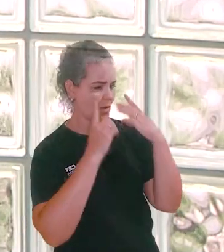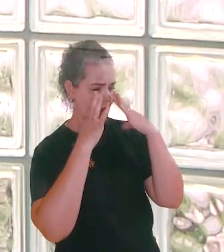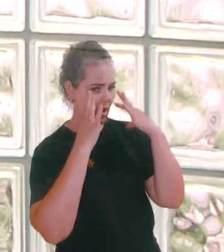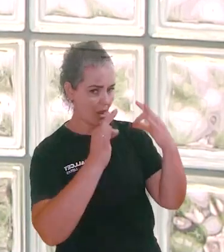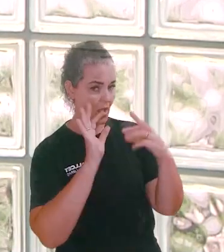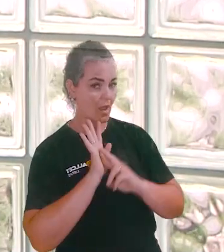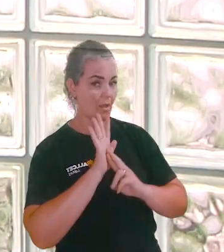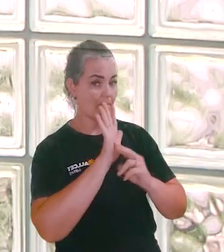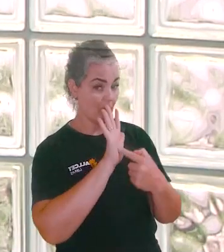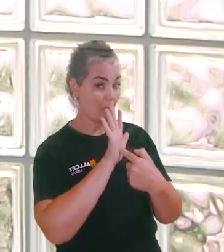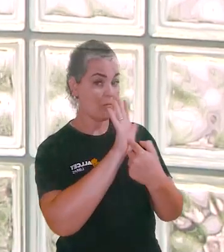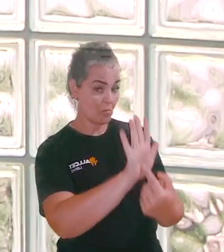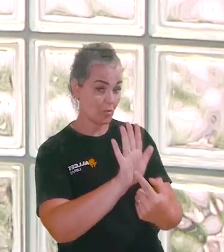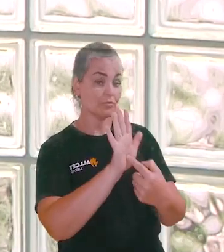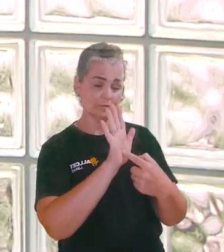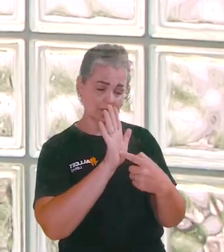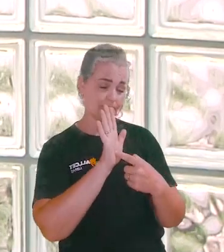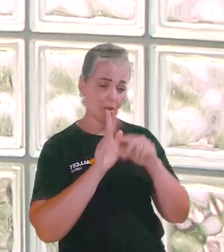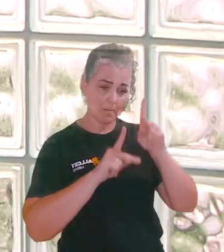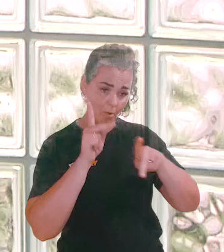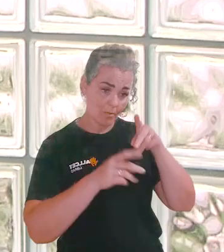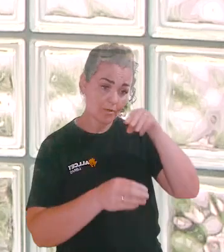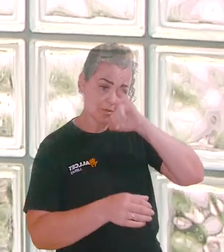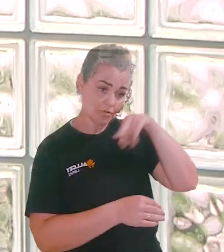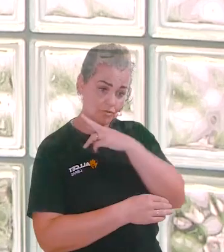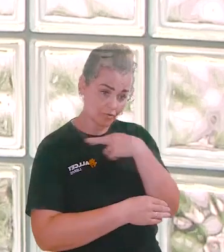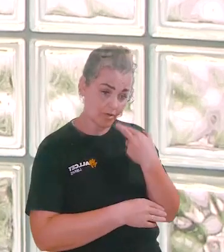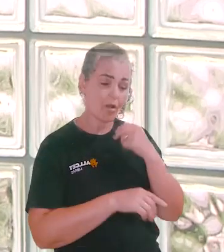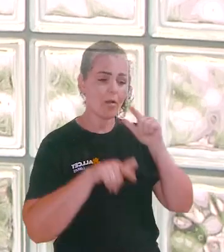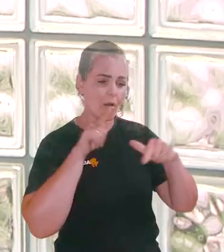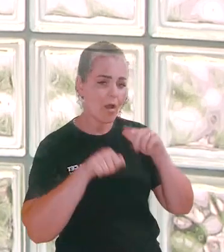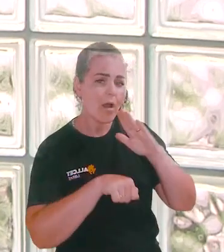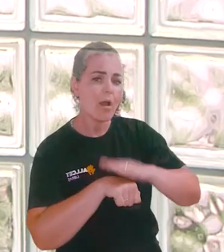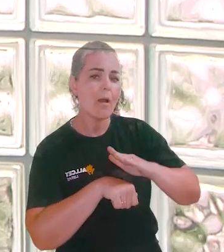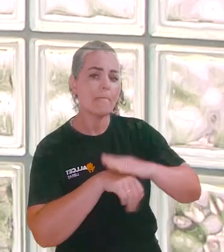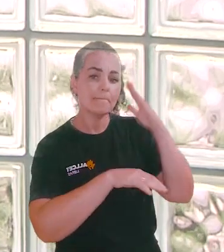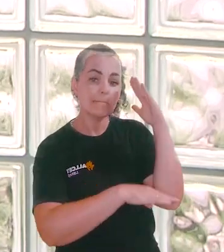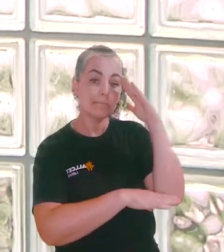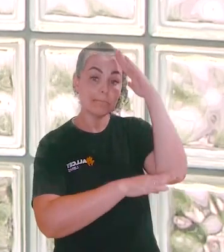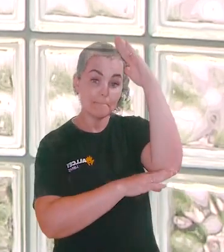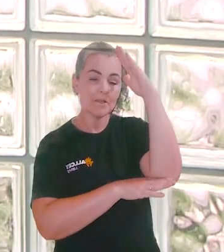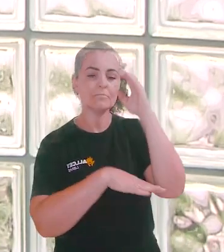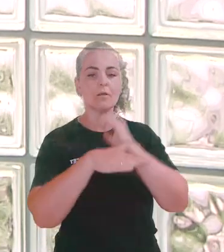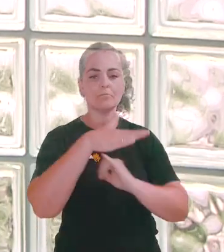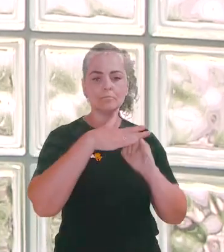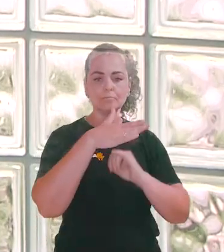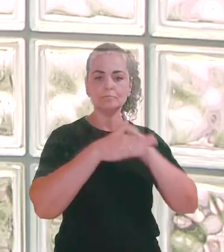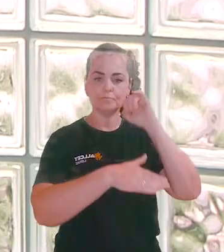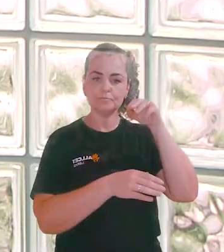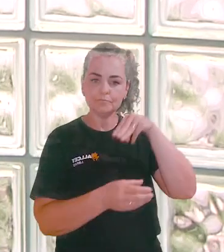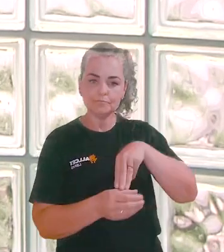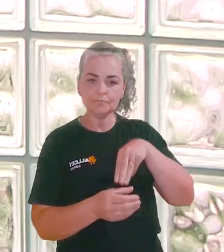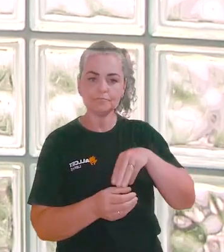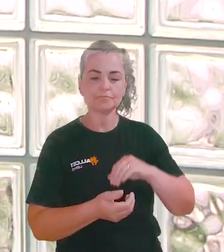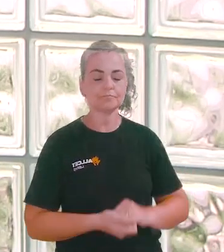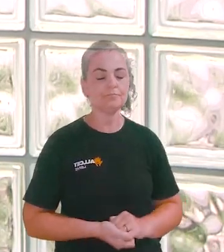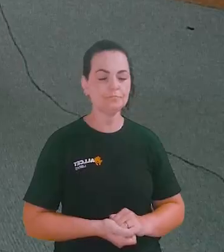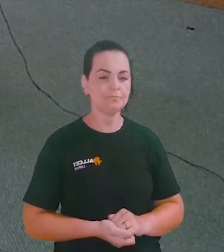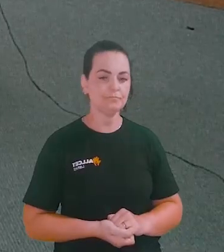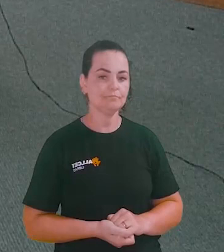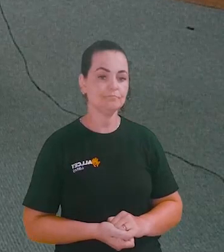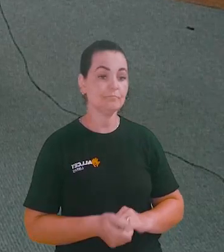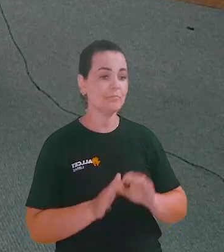por objetivo apresentar para a população jaraguaense um pouco mais sobre o trabalho desenvolvido pelas principais entidades do nosso